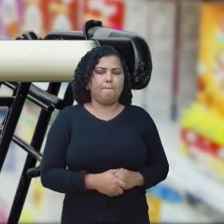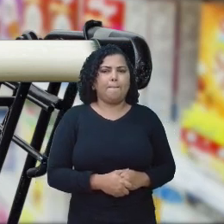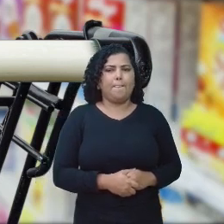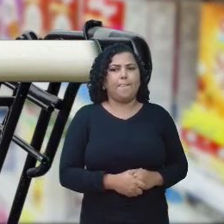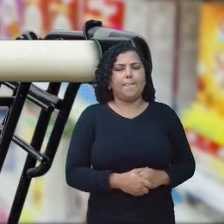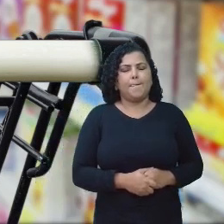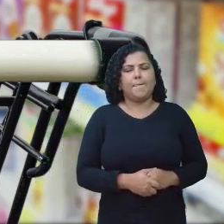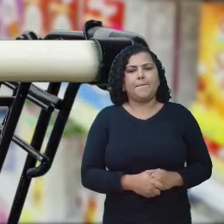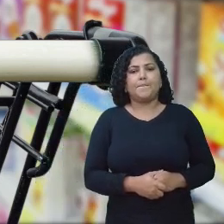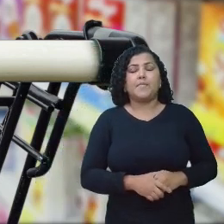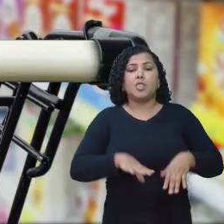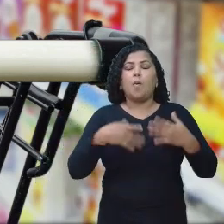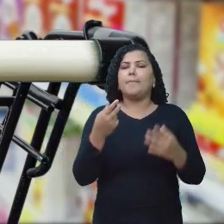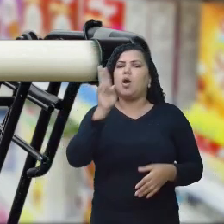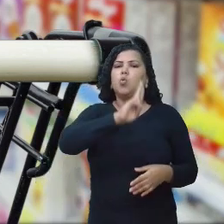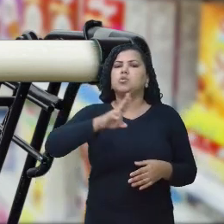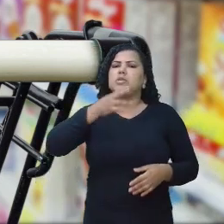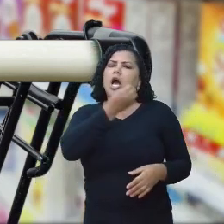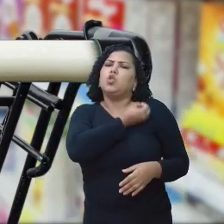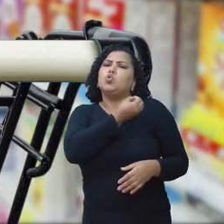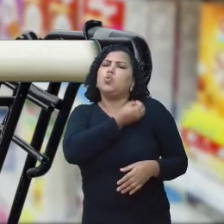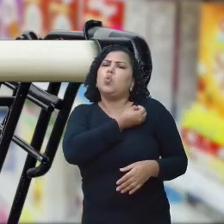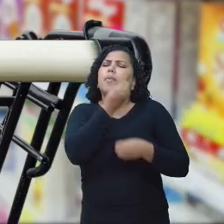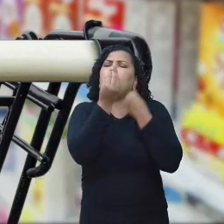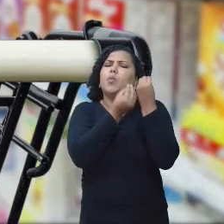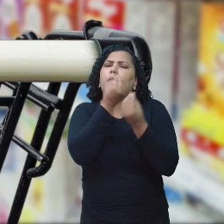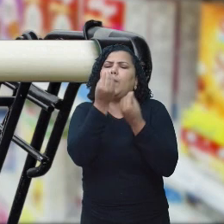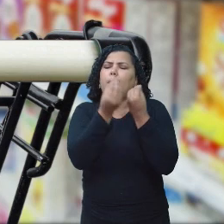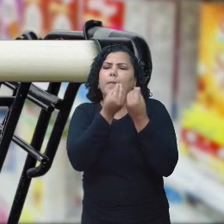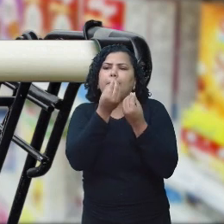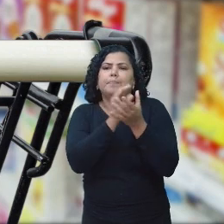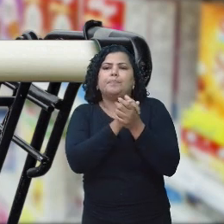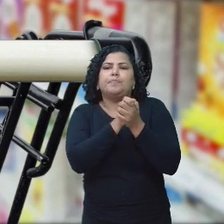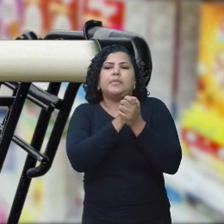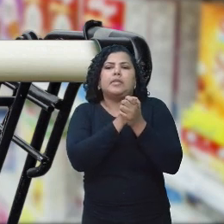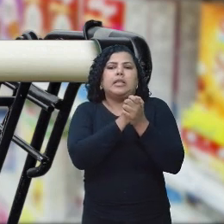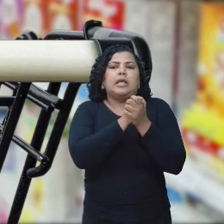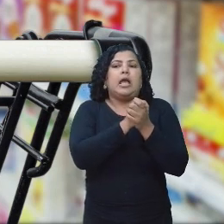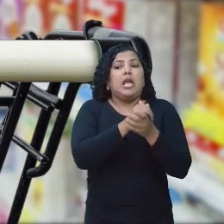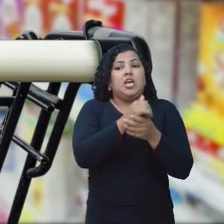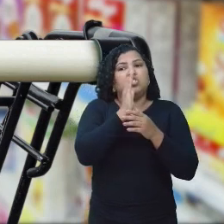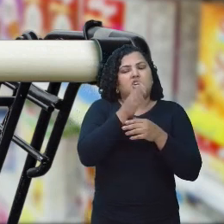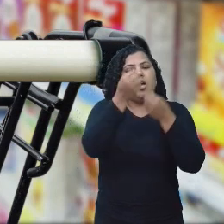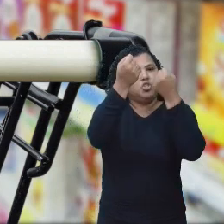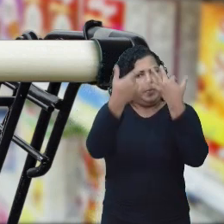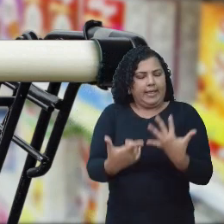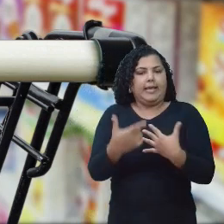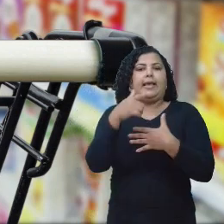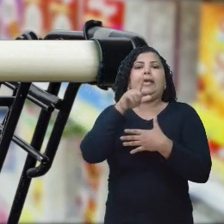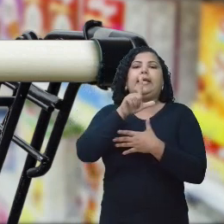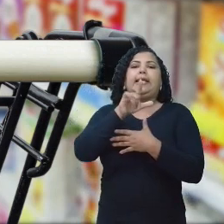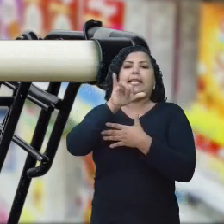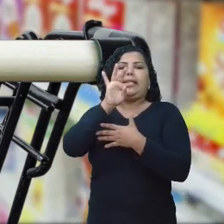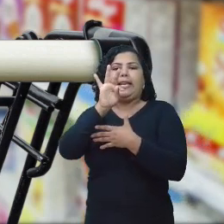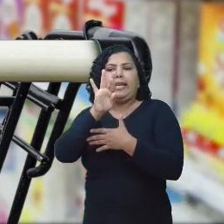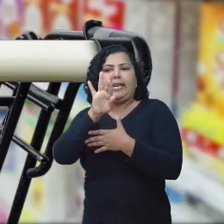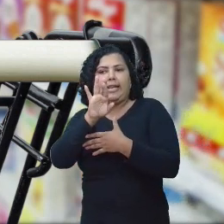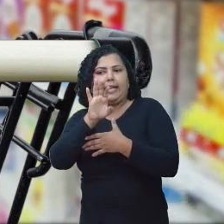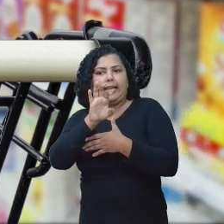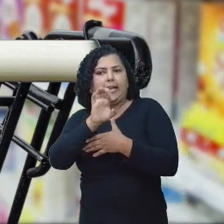Para você usar os números, para enumerar, você vai usar o quê? Litro, como já falei antes, das garrafas, das xícaras,